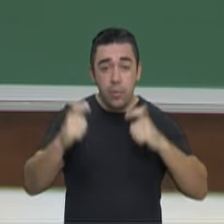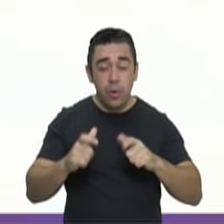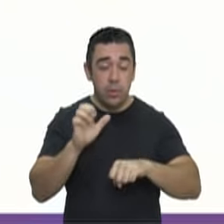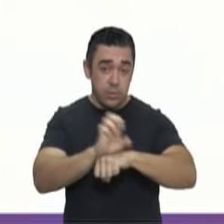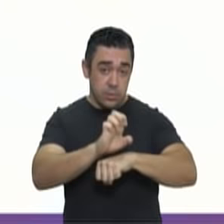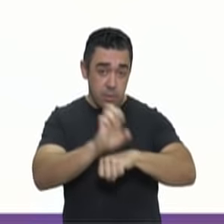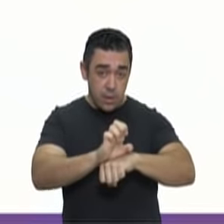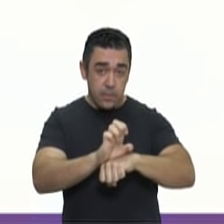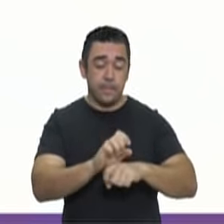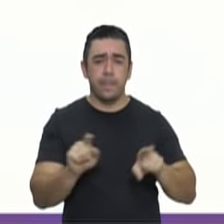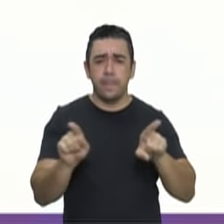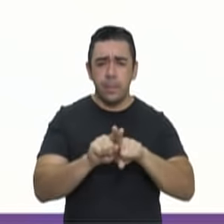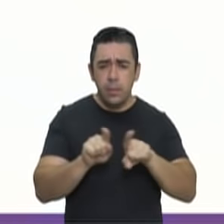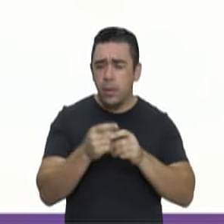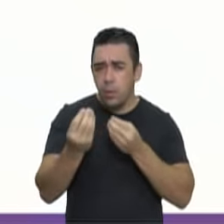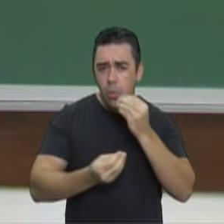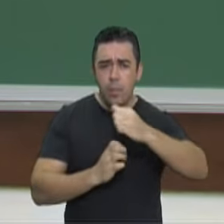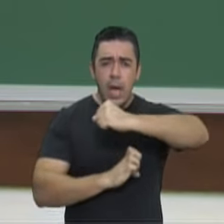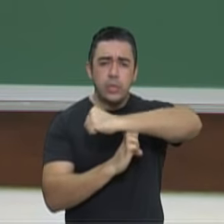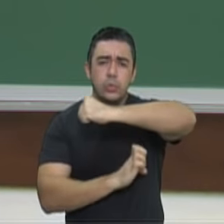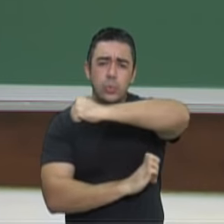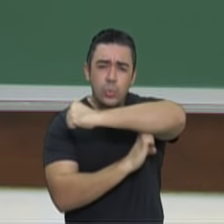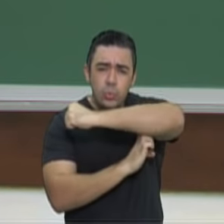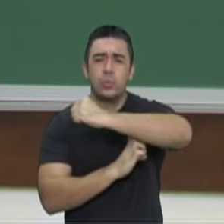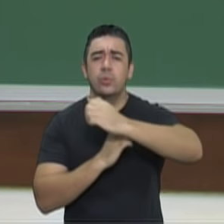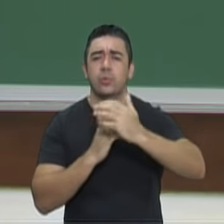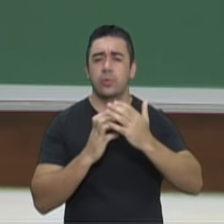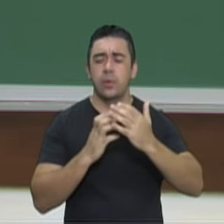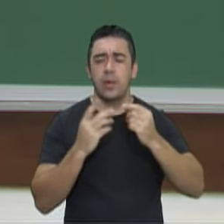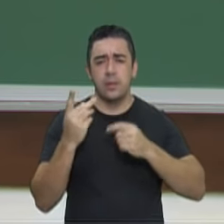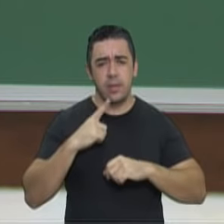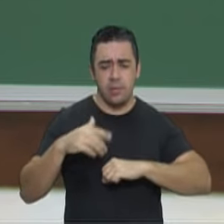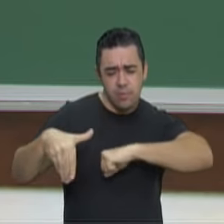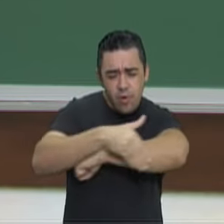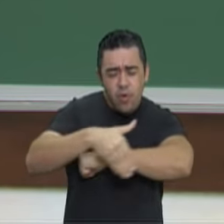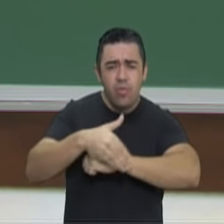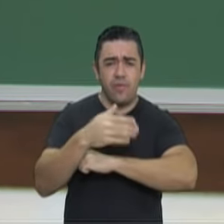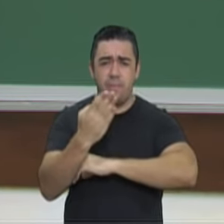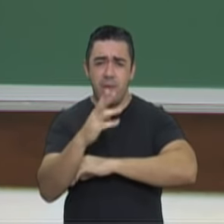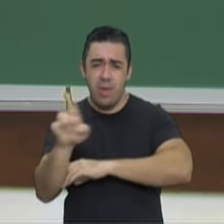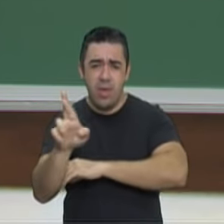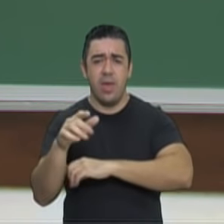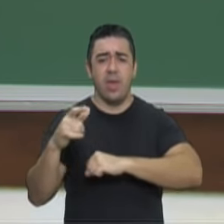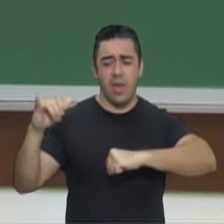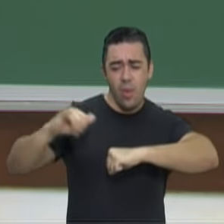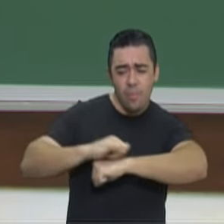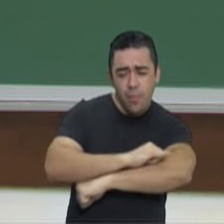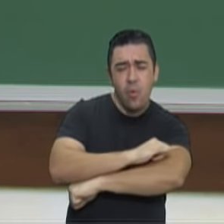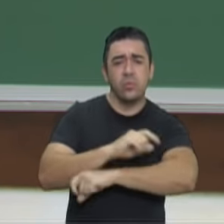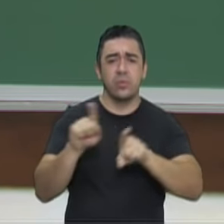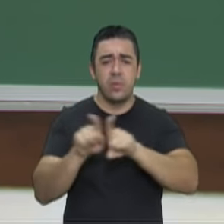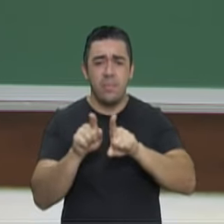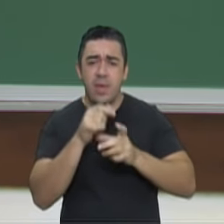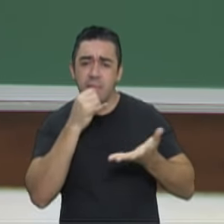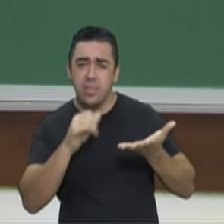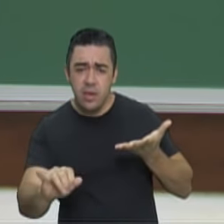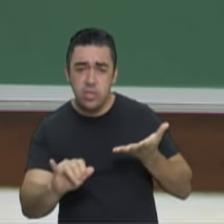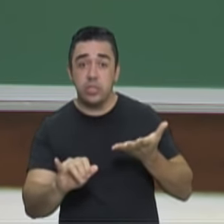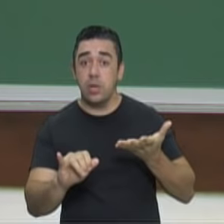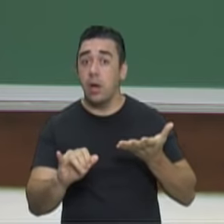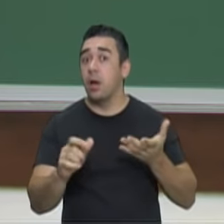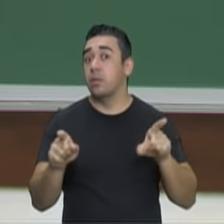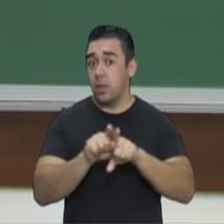estado. Infraestrutura do estado, falamos de rodovias, ferrovias, aeroportos, produção de energia elétrica,